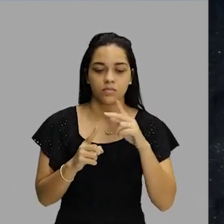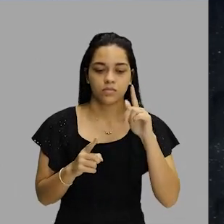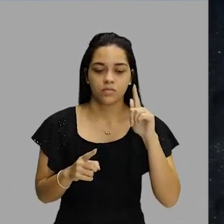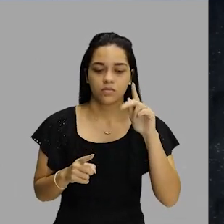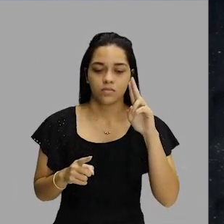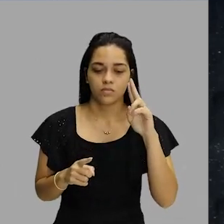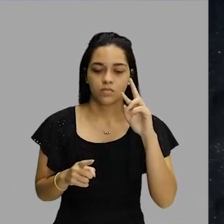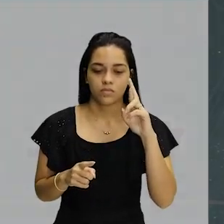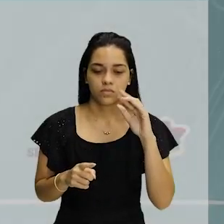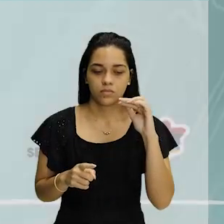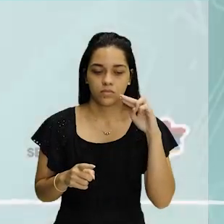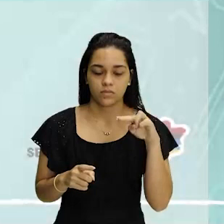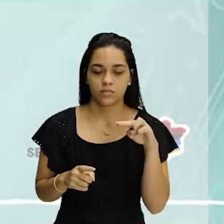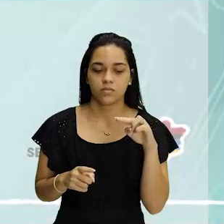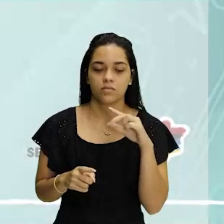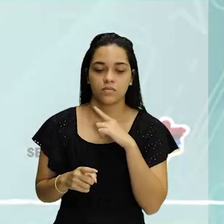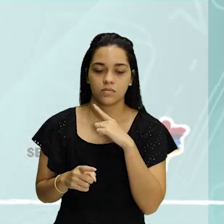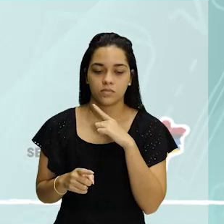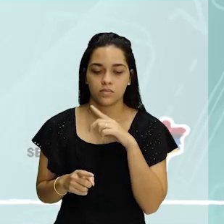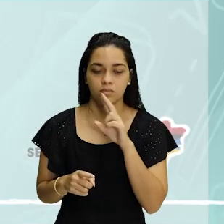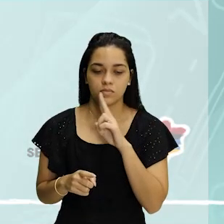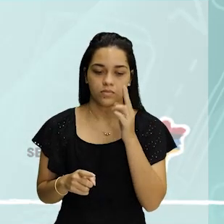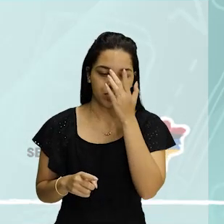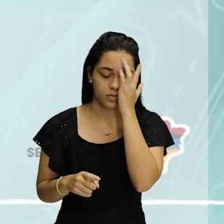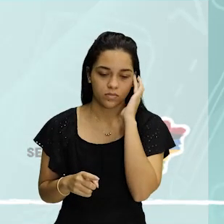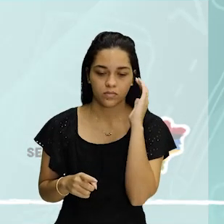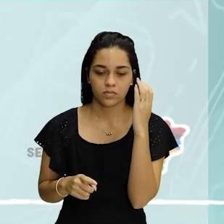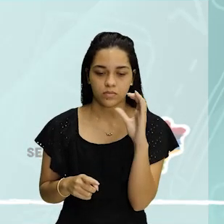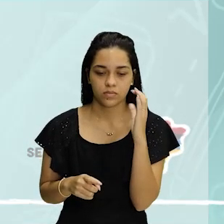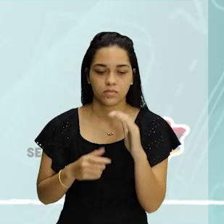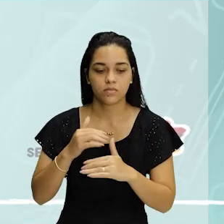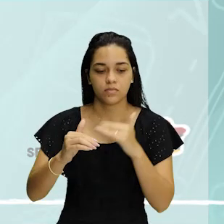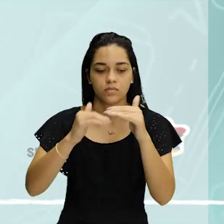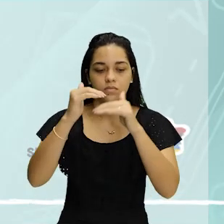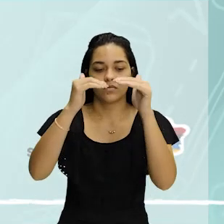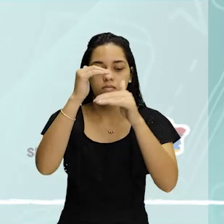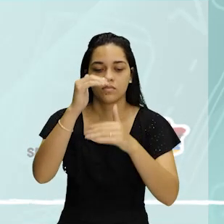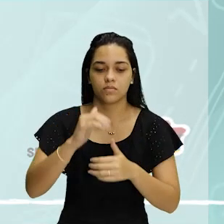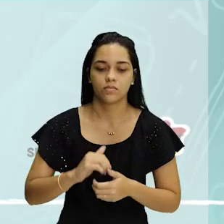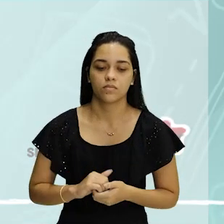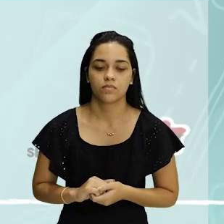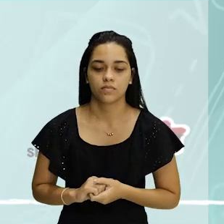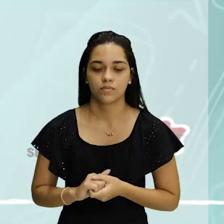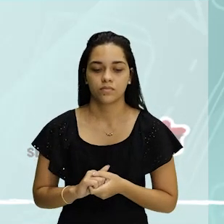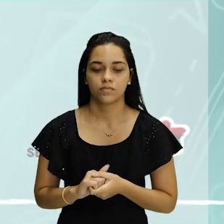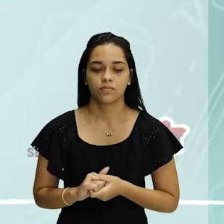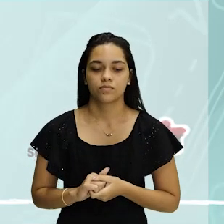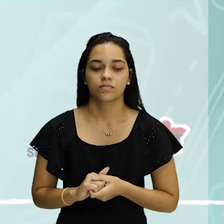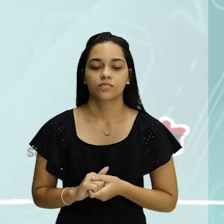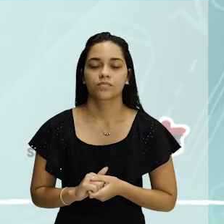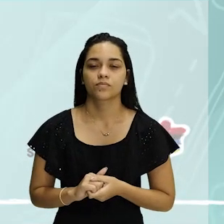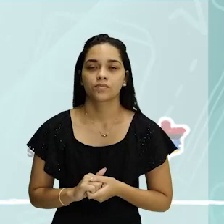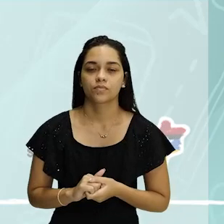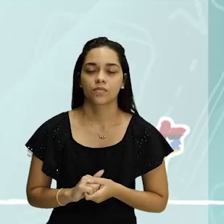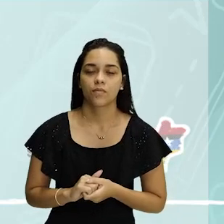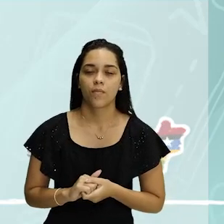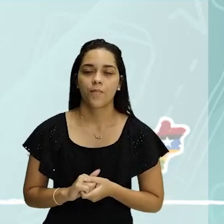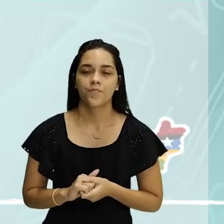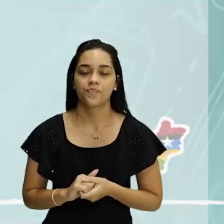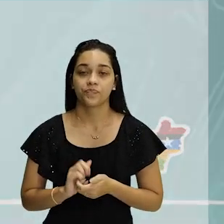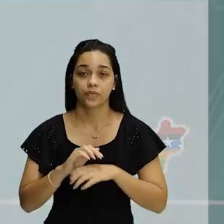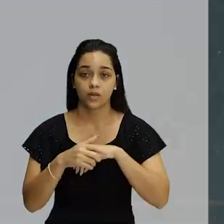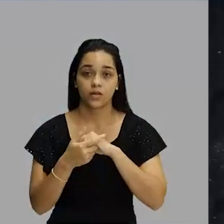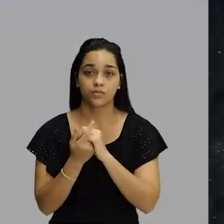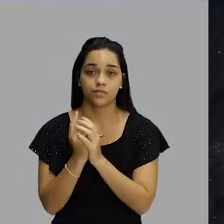Ao tossir e respirar. Lavar as mãos com frequência, né? Até mesmo porque